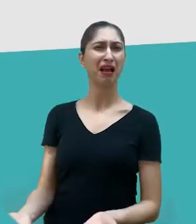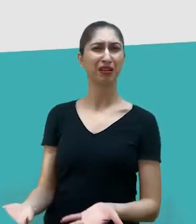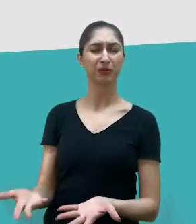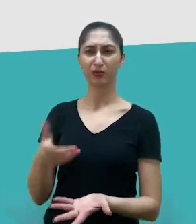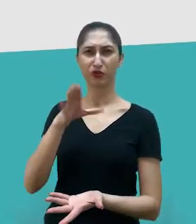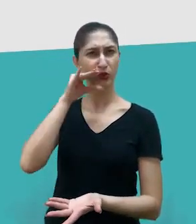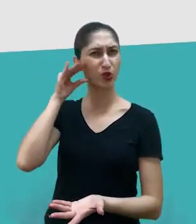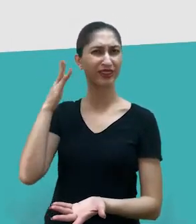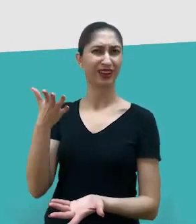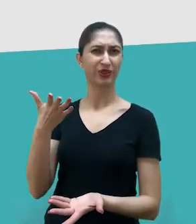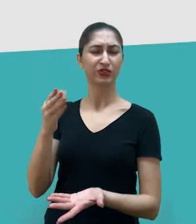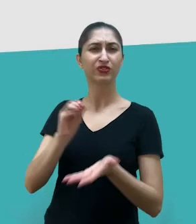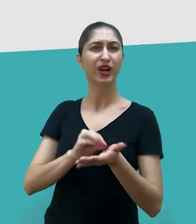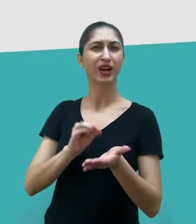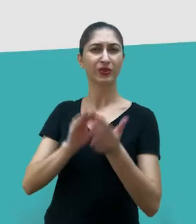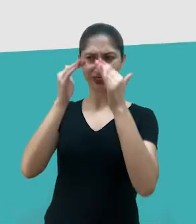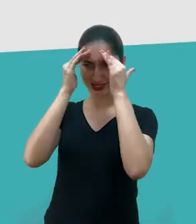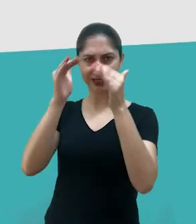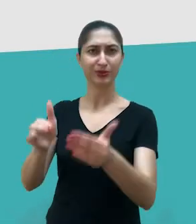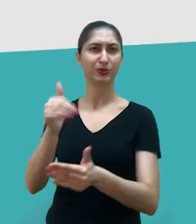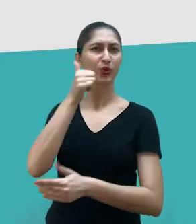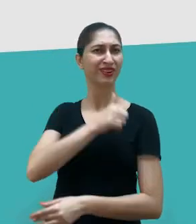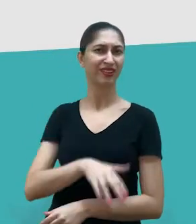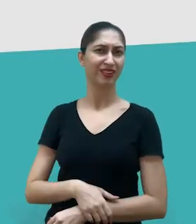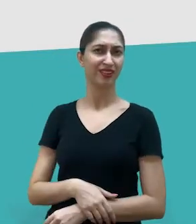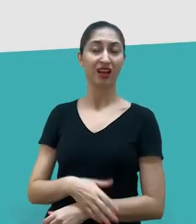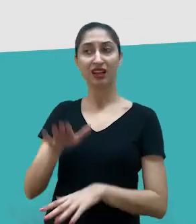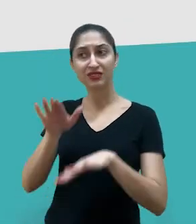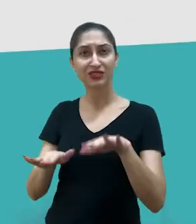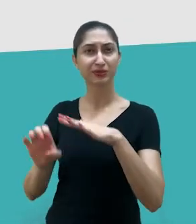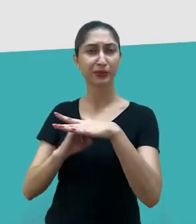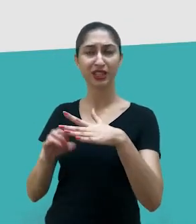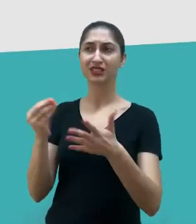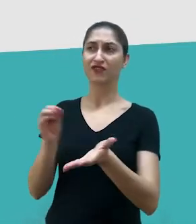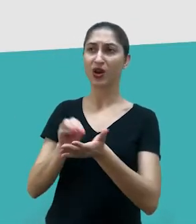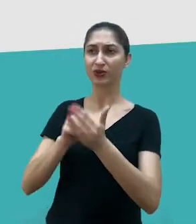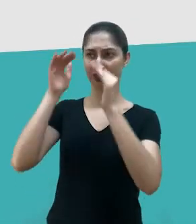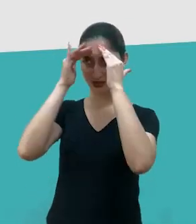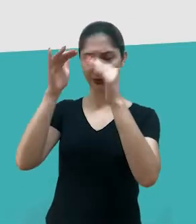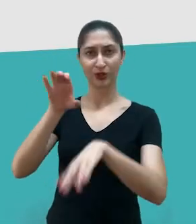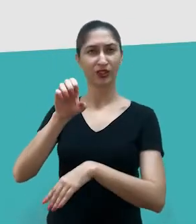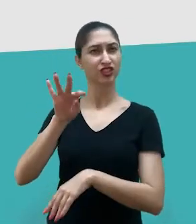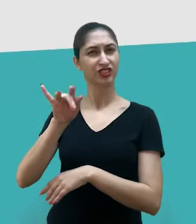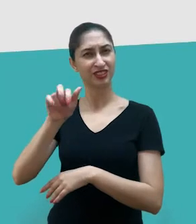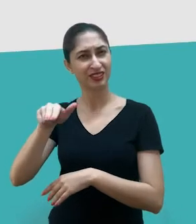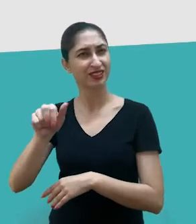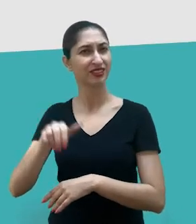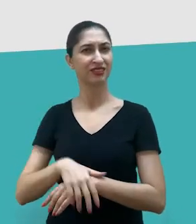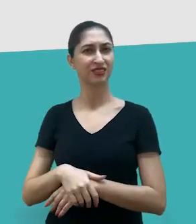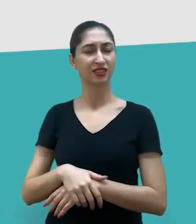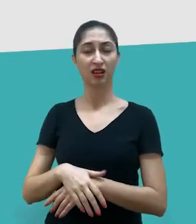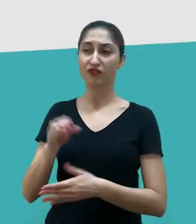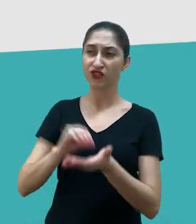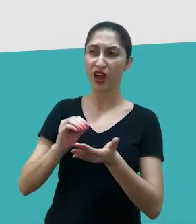que desrespeita as mulheres, que desrespeita as etnias, que desrespeita os